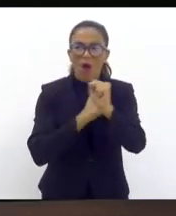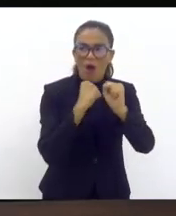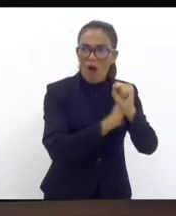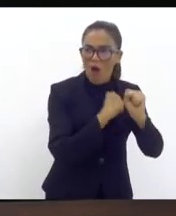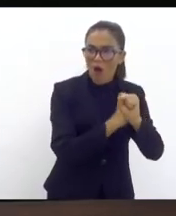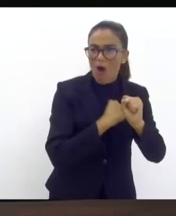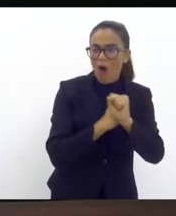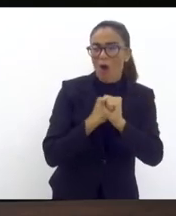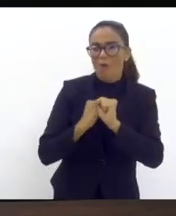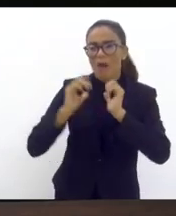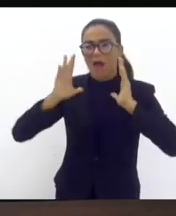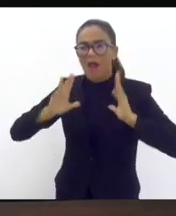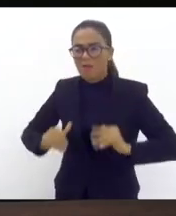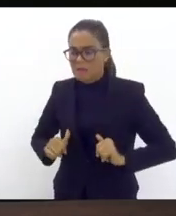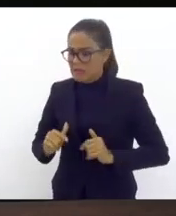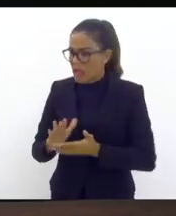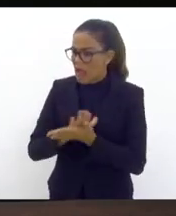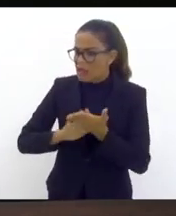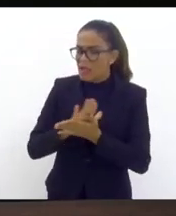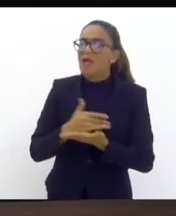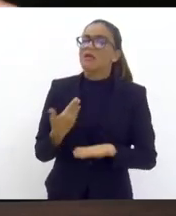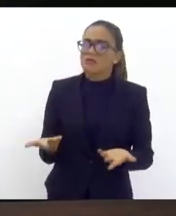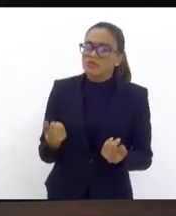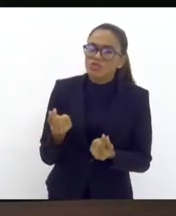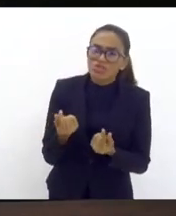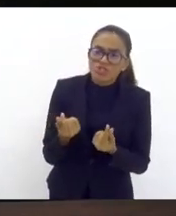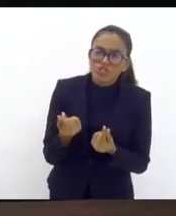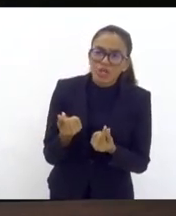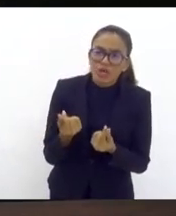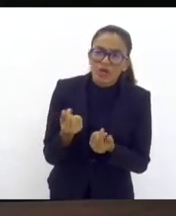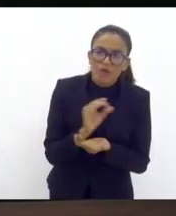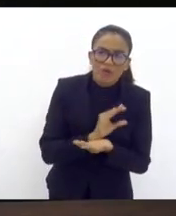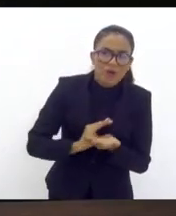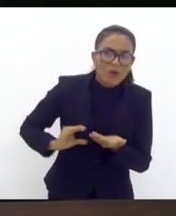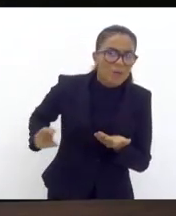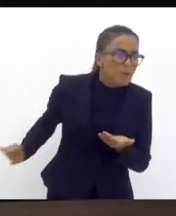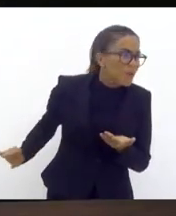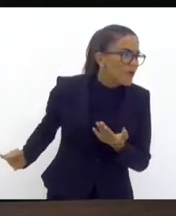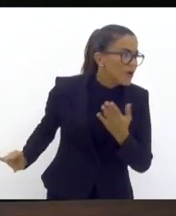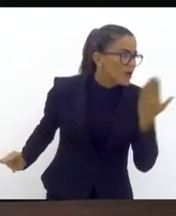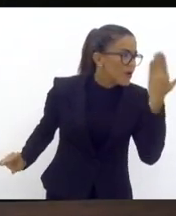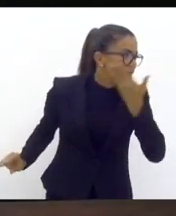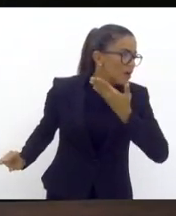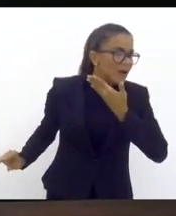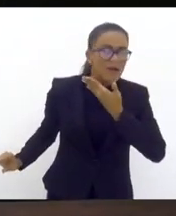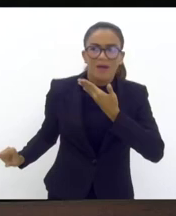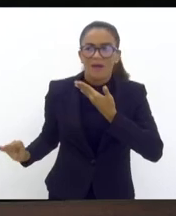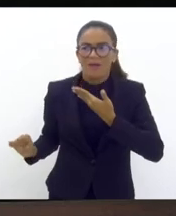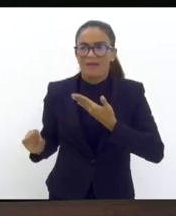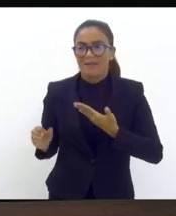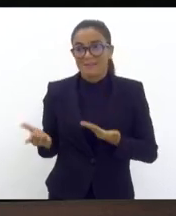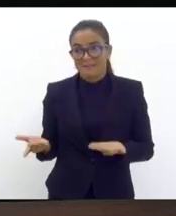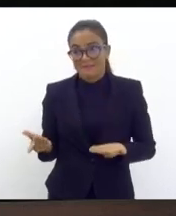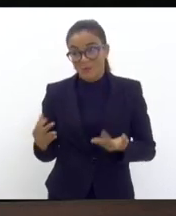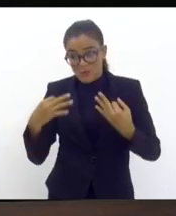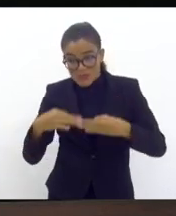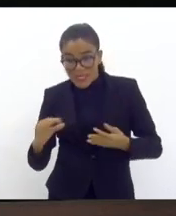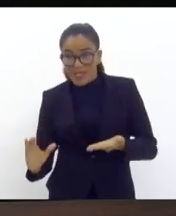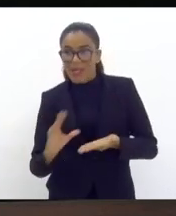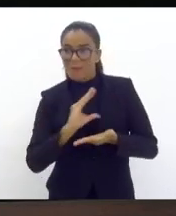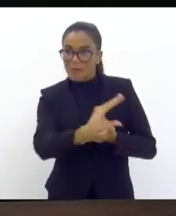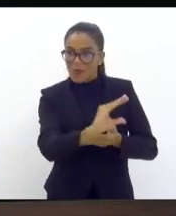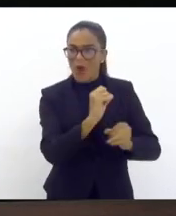que será que esse dinheiro não foi destinado para outro lugar e não para o que deveria ter sido feito né